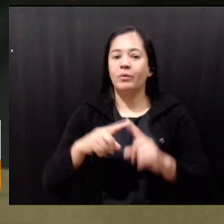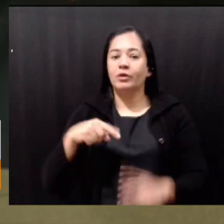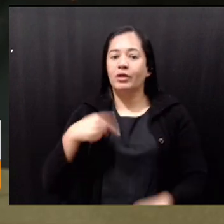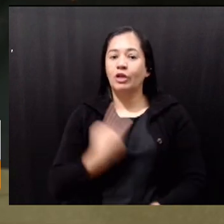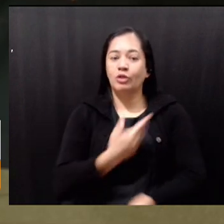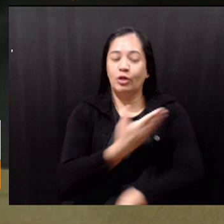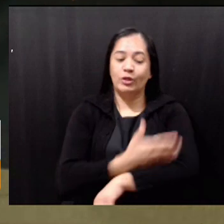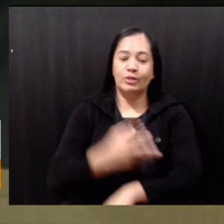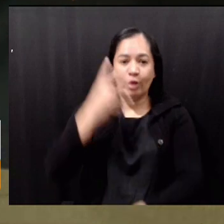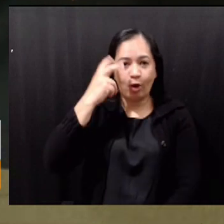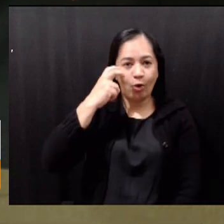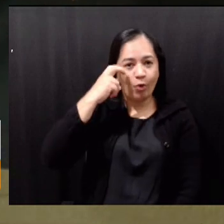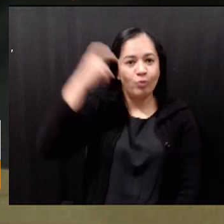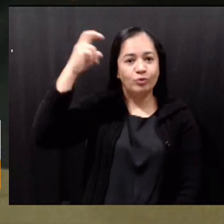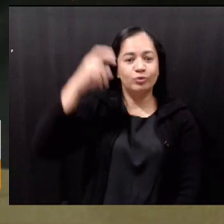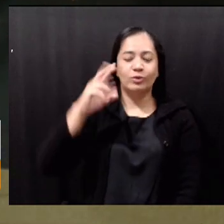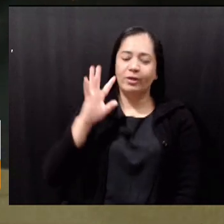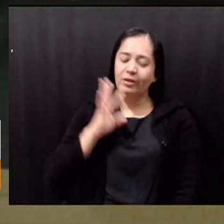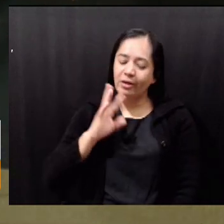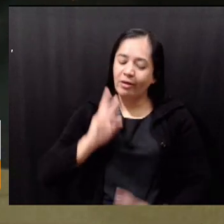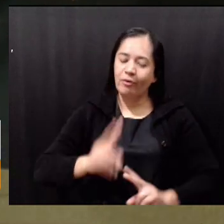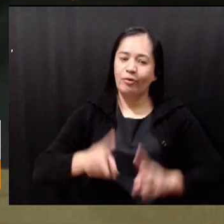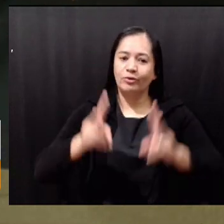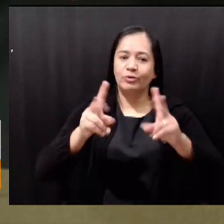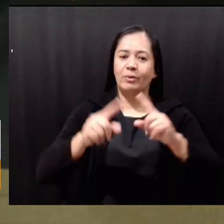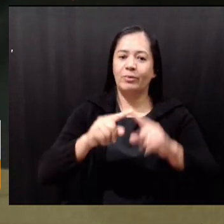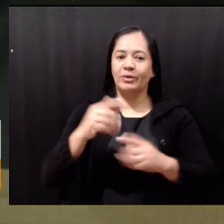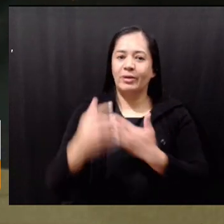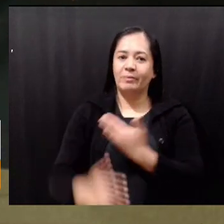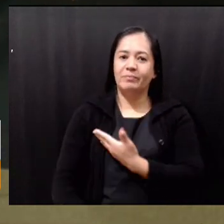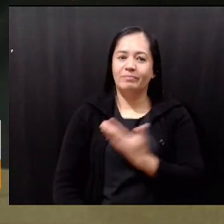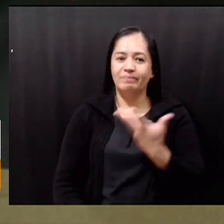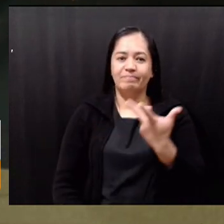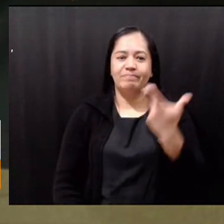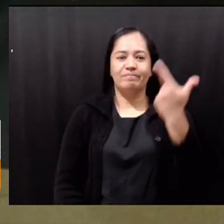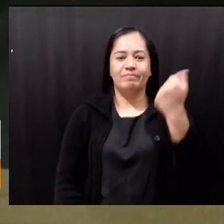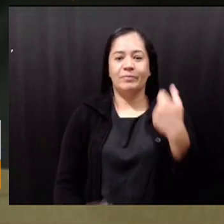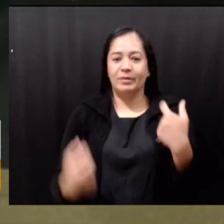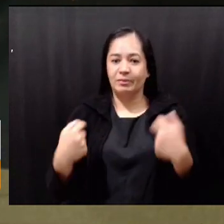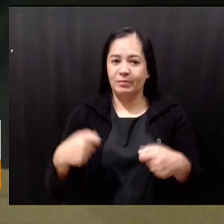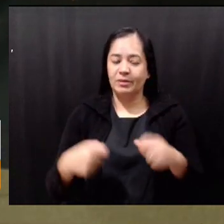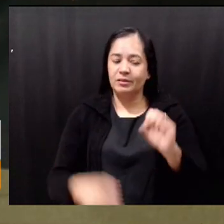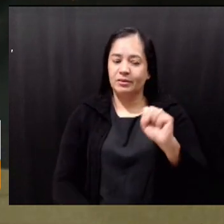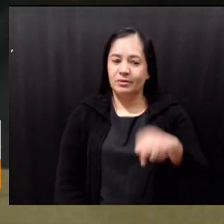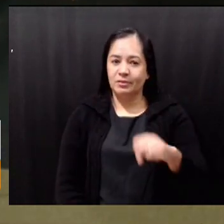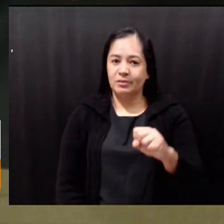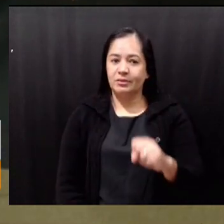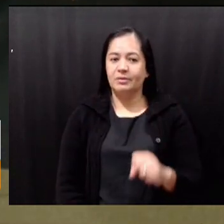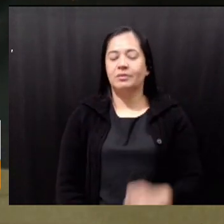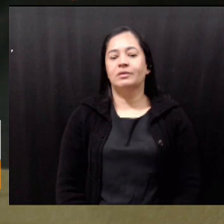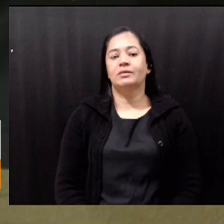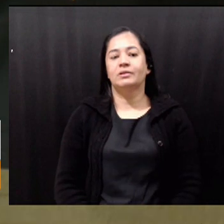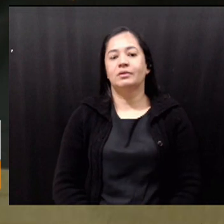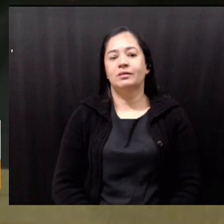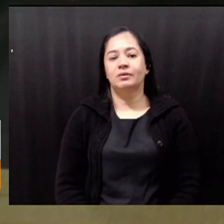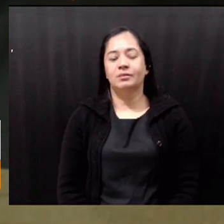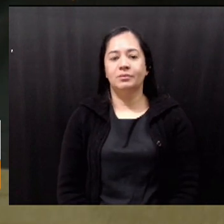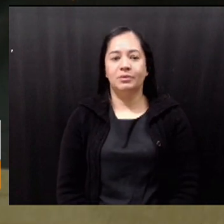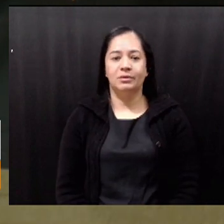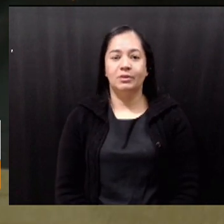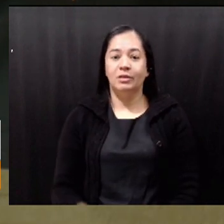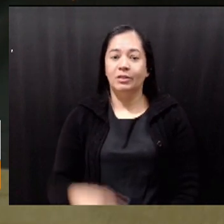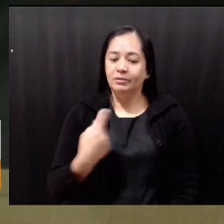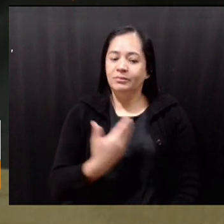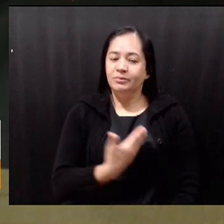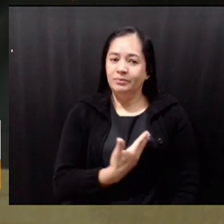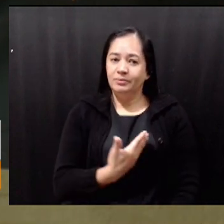gente manter, porque a amizade é sensacional. A gente precisa, assim, dar manutenção às nossas amizades também. "Ah, não tenho